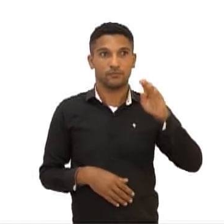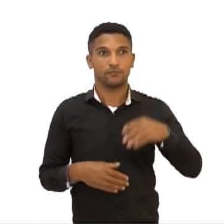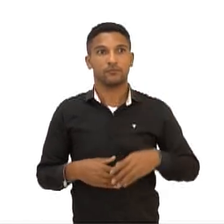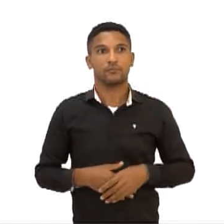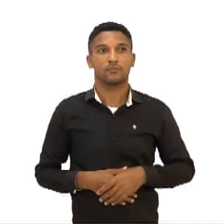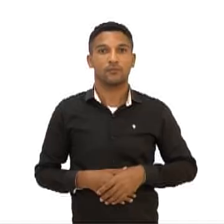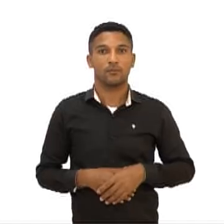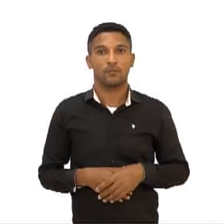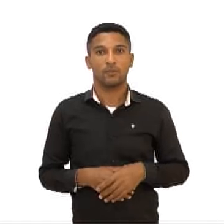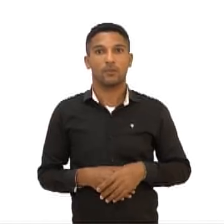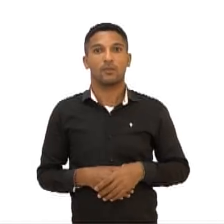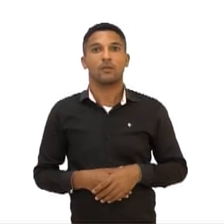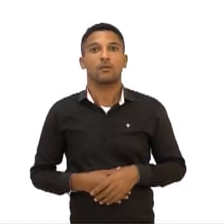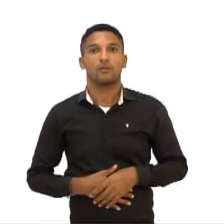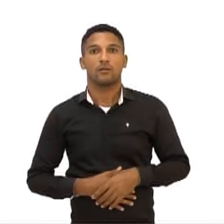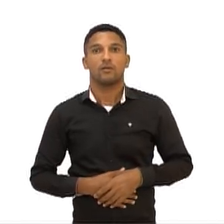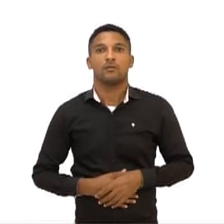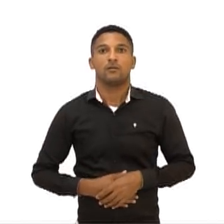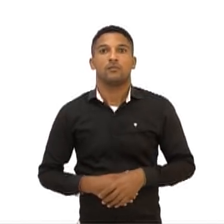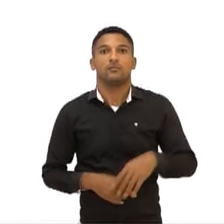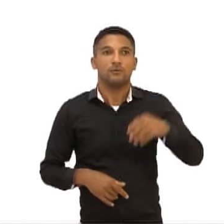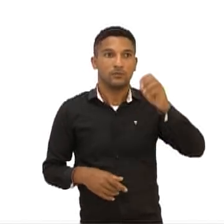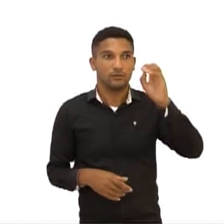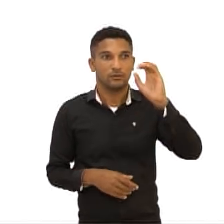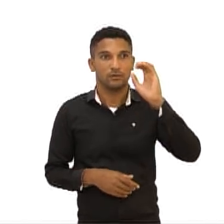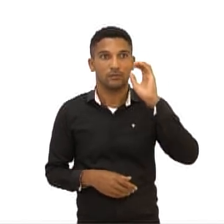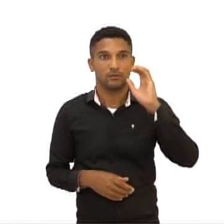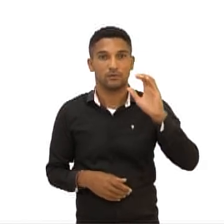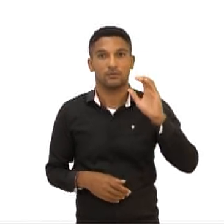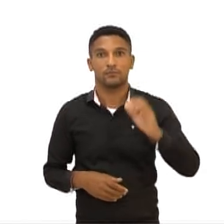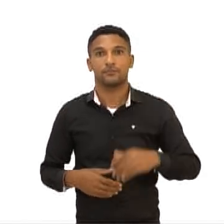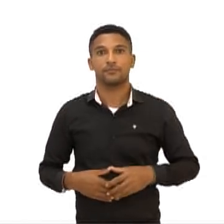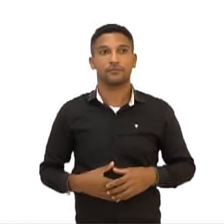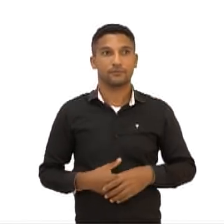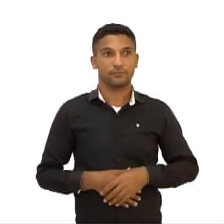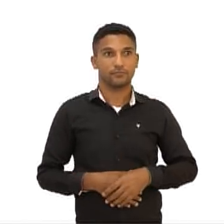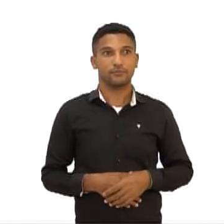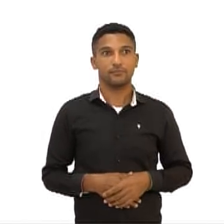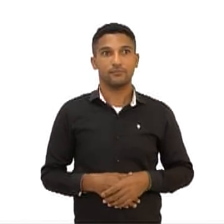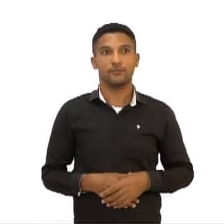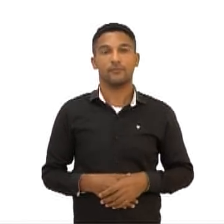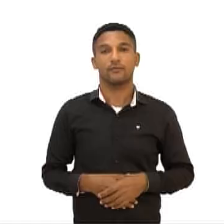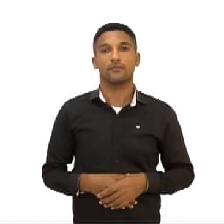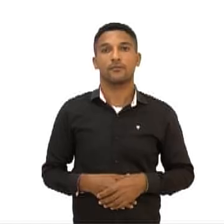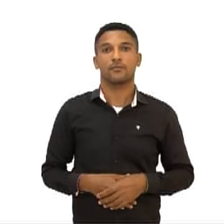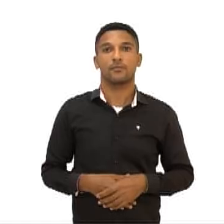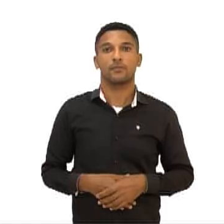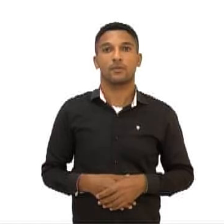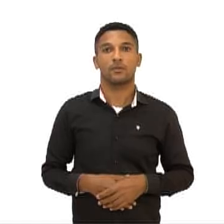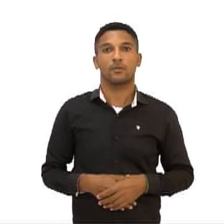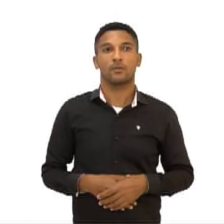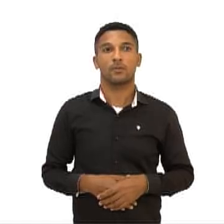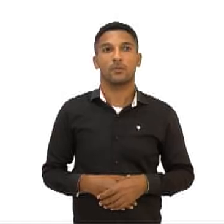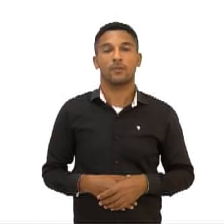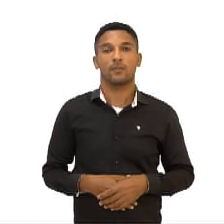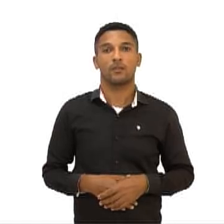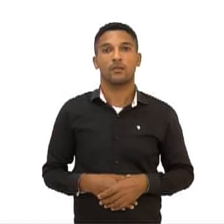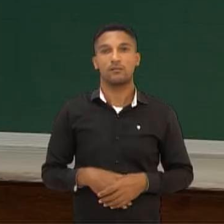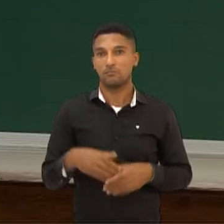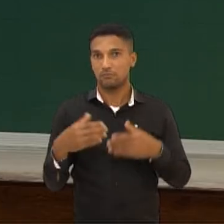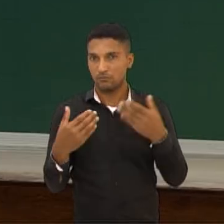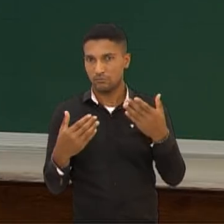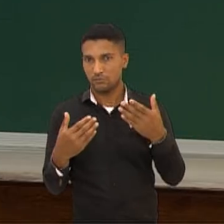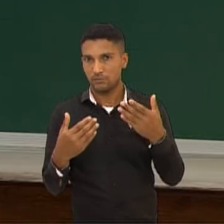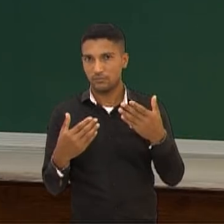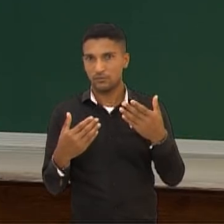controlar a sua consistência. Ou, letra C, são substâncias que dão cor às tintas. Será